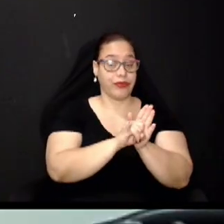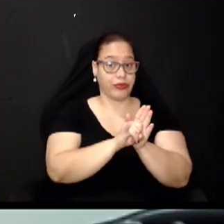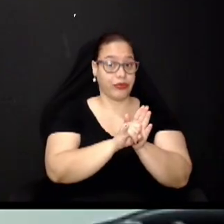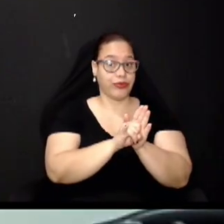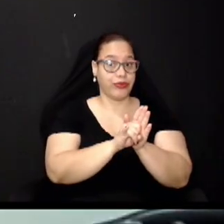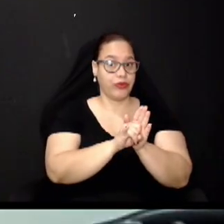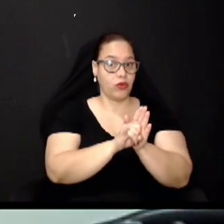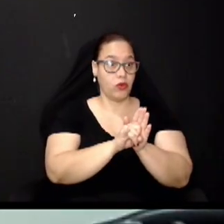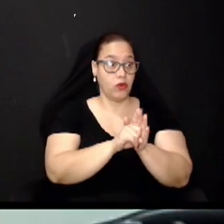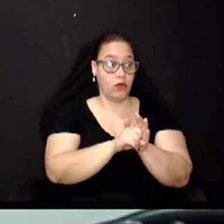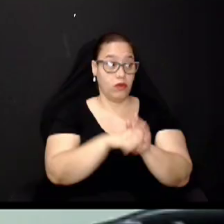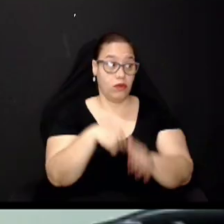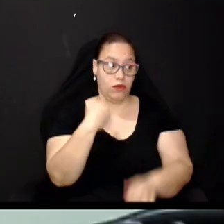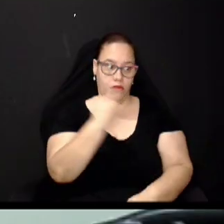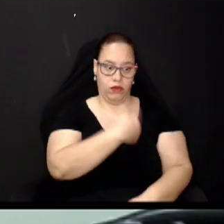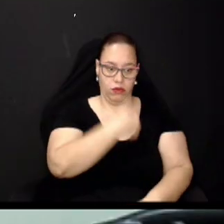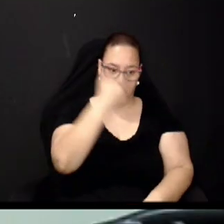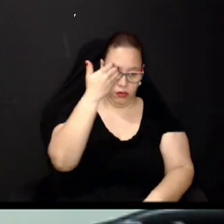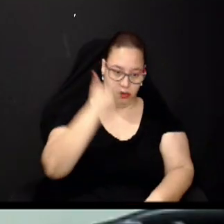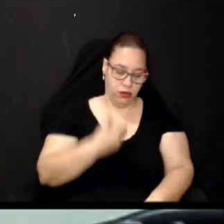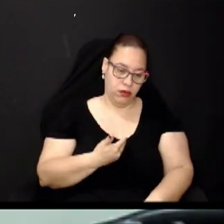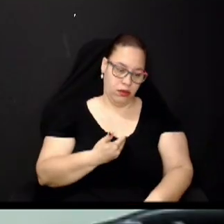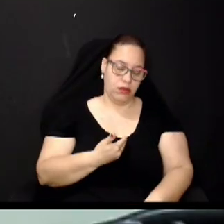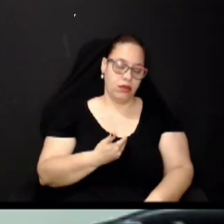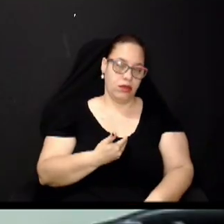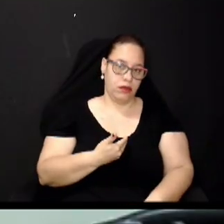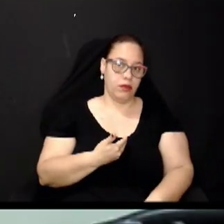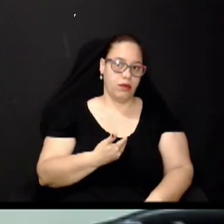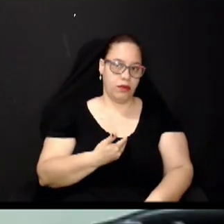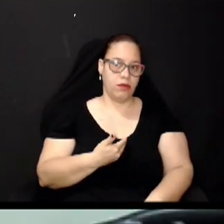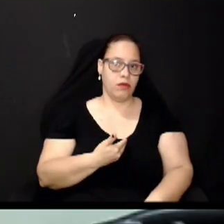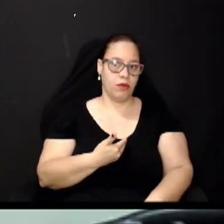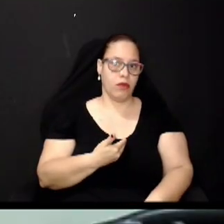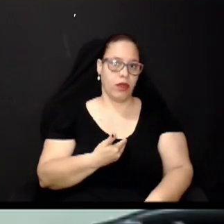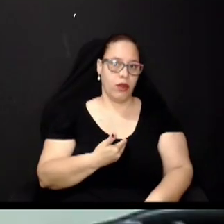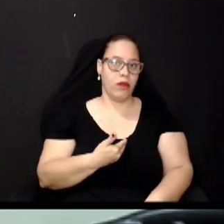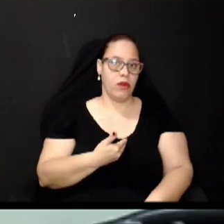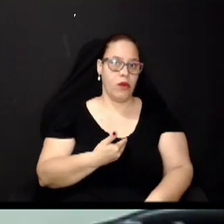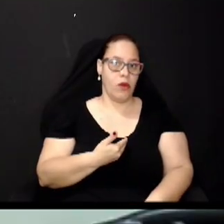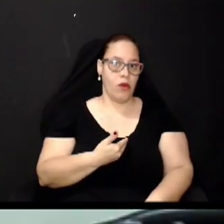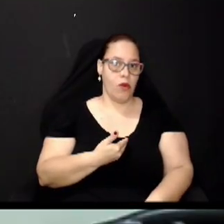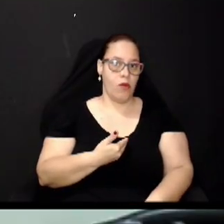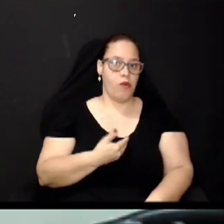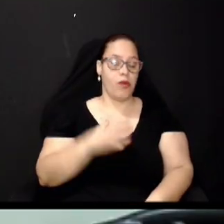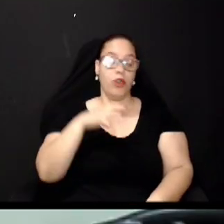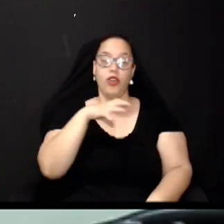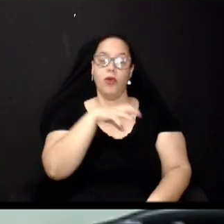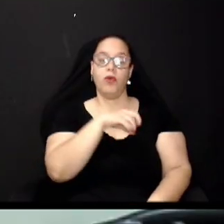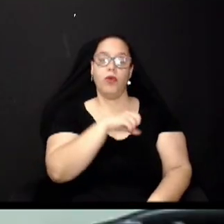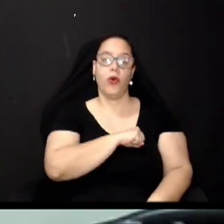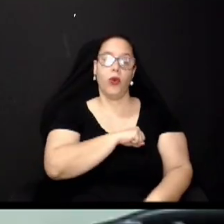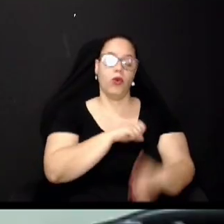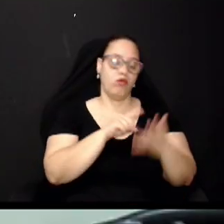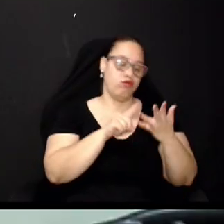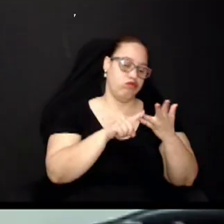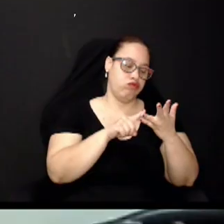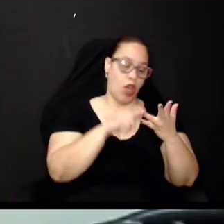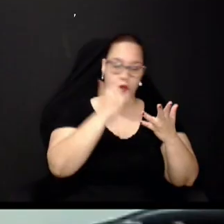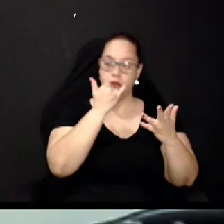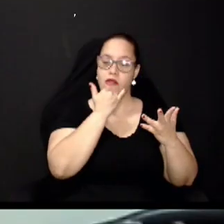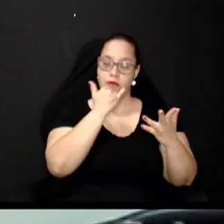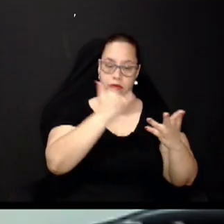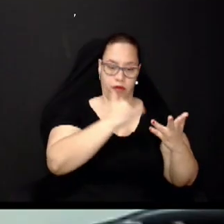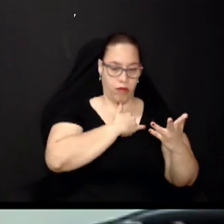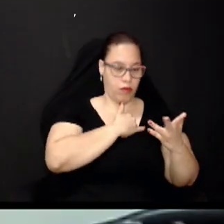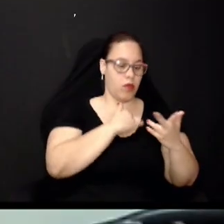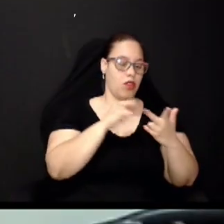somos, é, de quem nós somos, de amor, de auto-perdão, de gostar de si